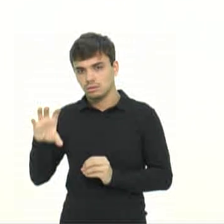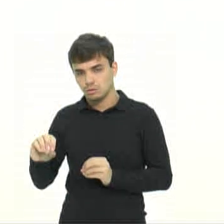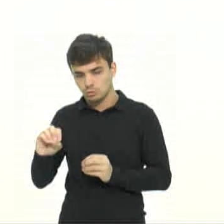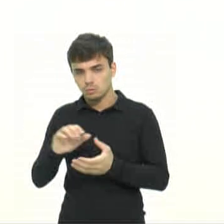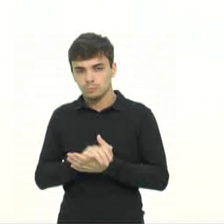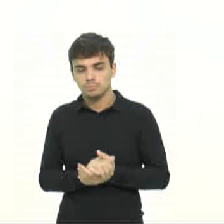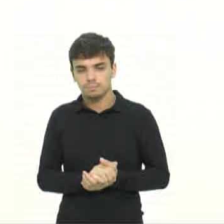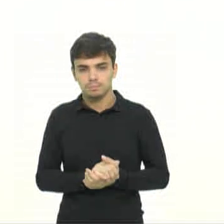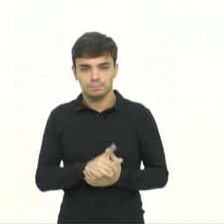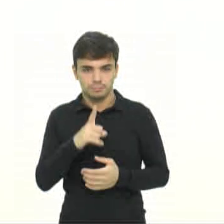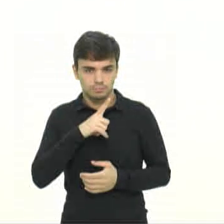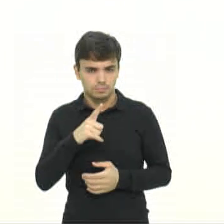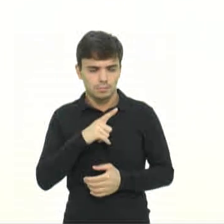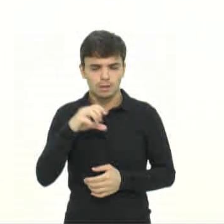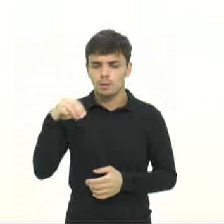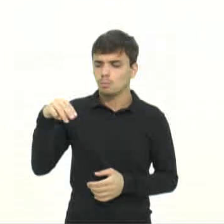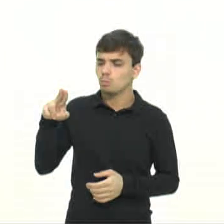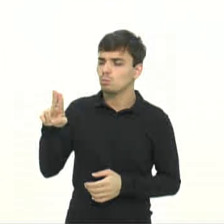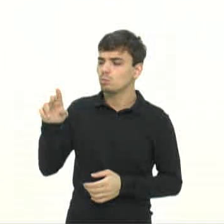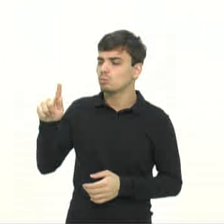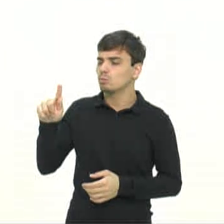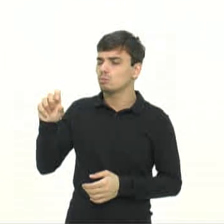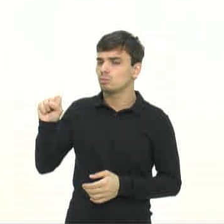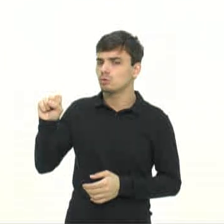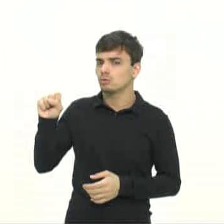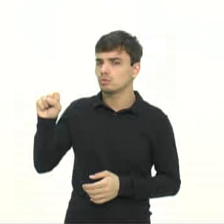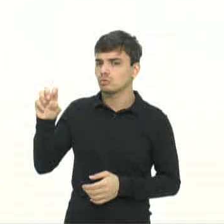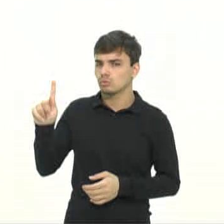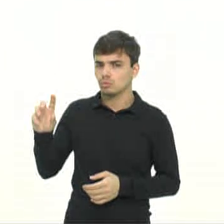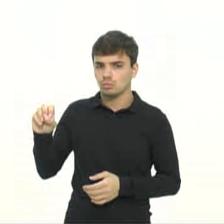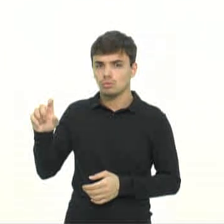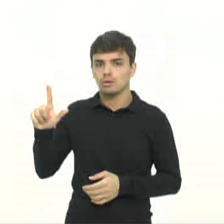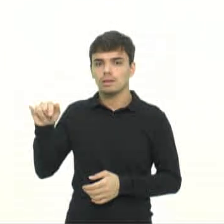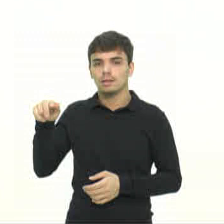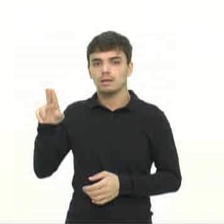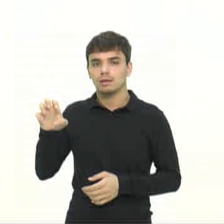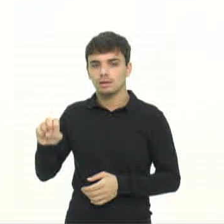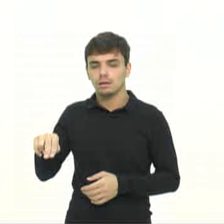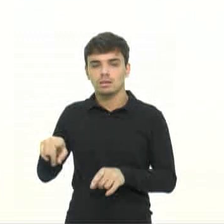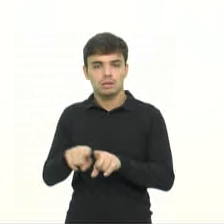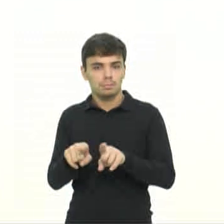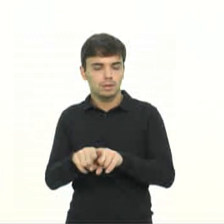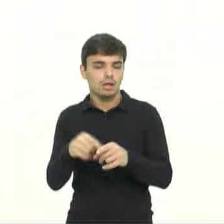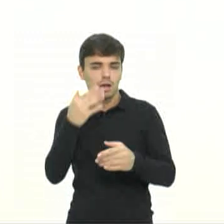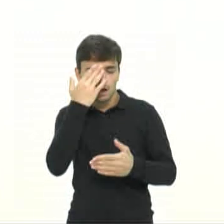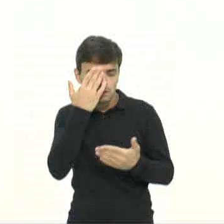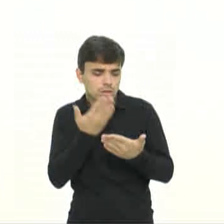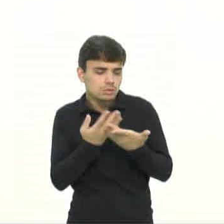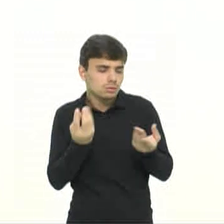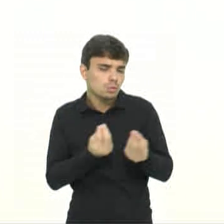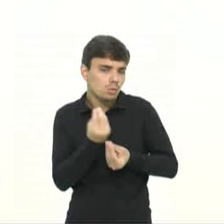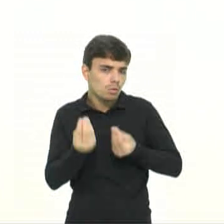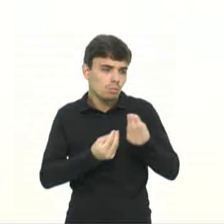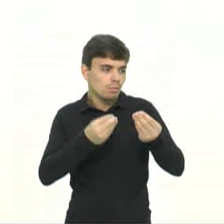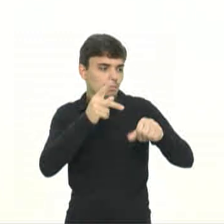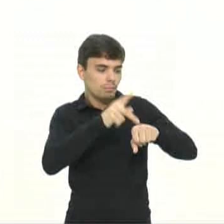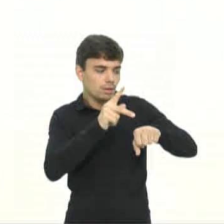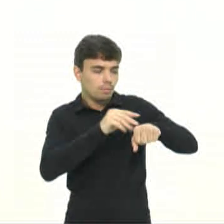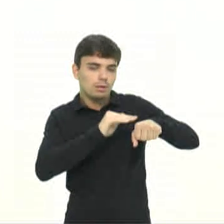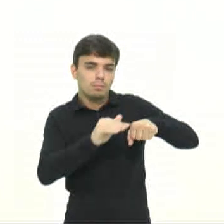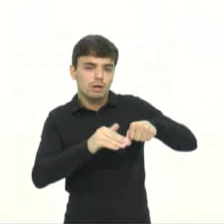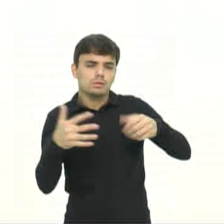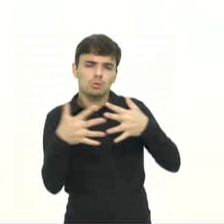e líquens. À medida que as aves foram fixando-se na ilha, as condições do solo foram melhorando e as espécies vegetais